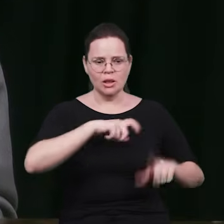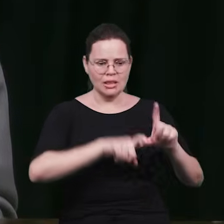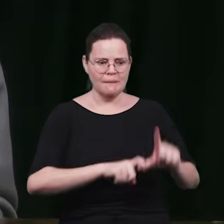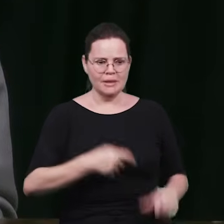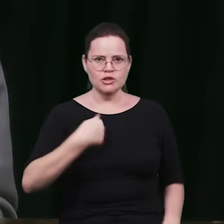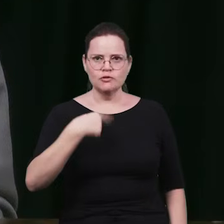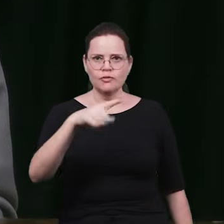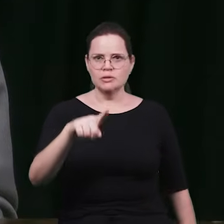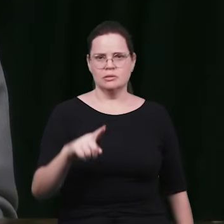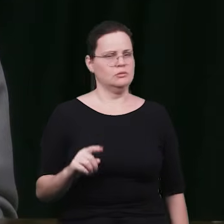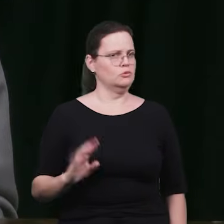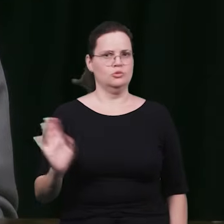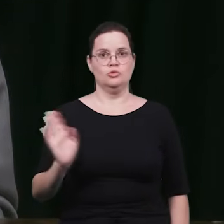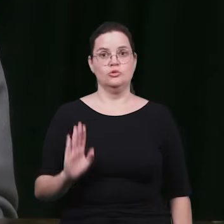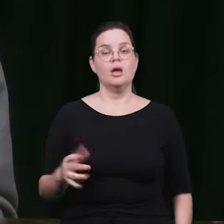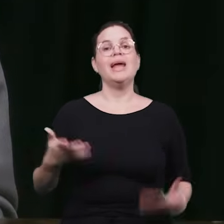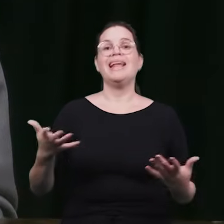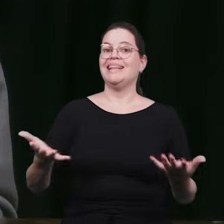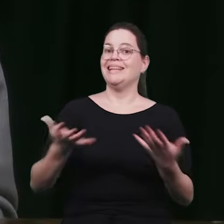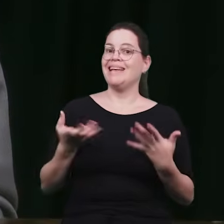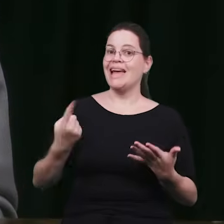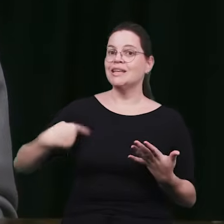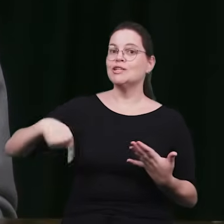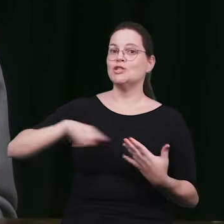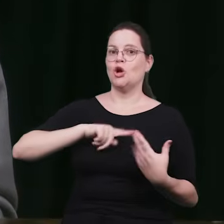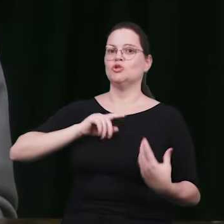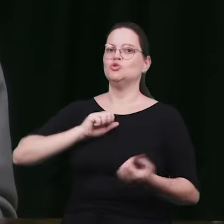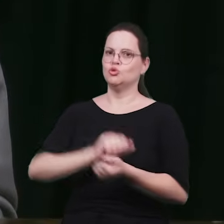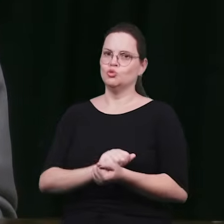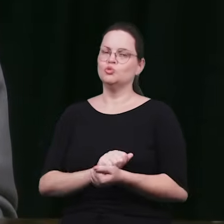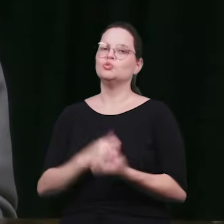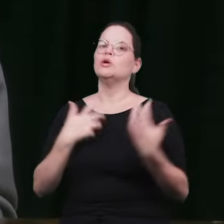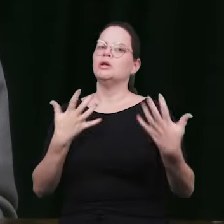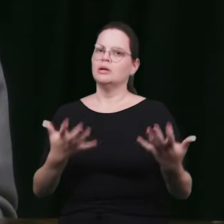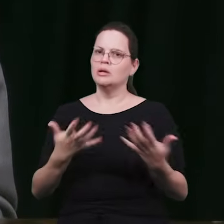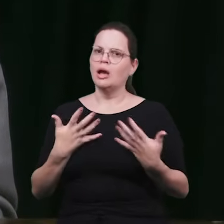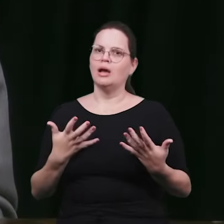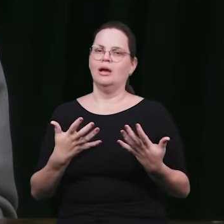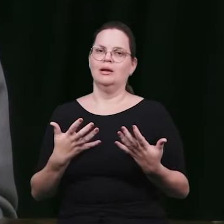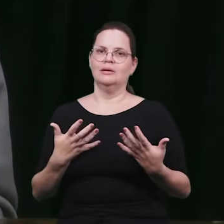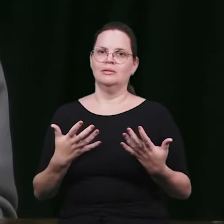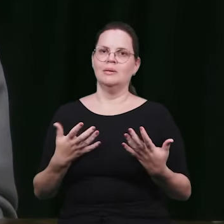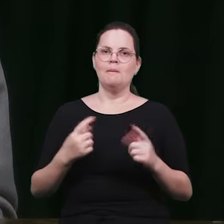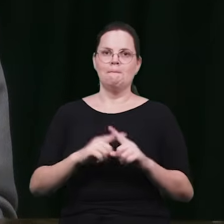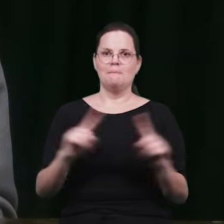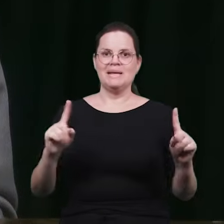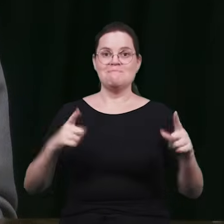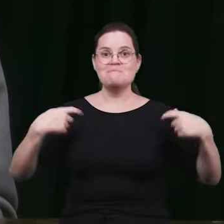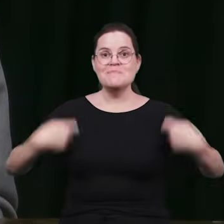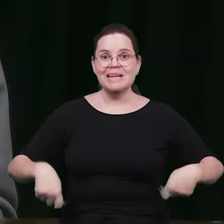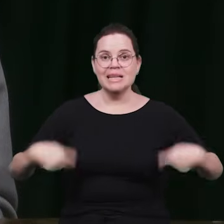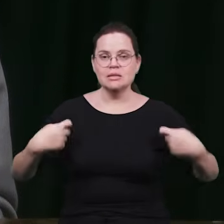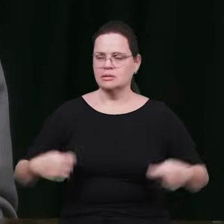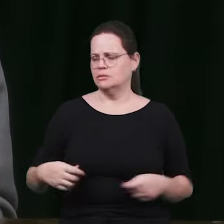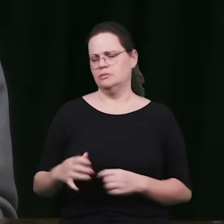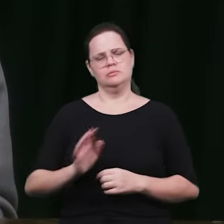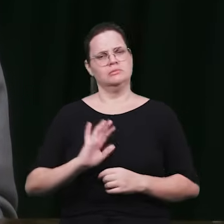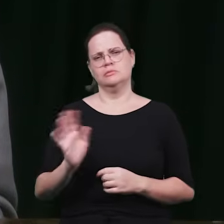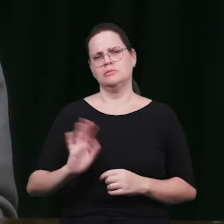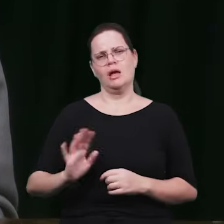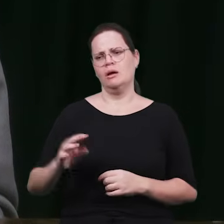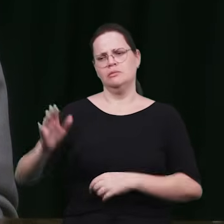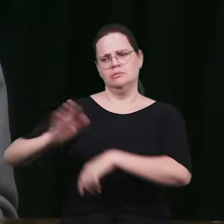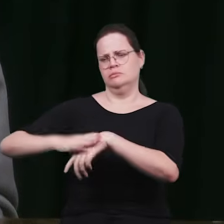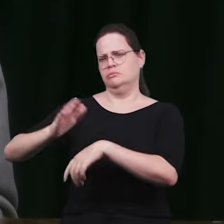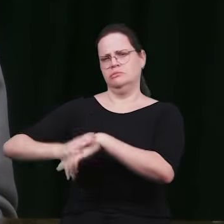conta conosco. Se nós falharmos naquilo que o Senhor conta conosco, ele tem outro, isso aí não tem dúvida. A